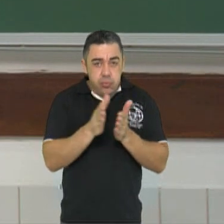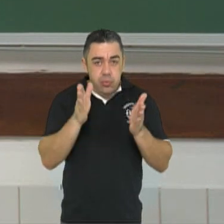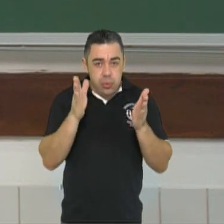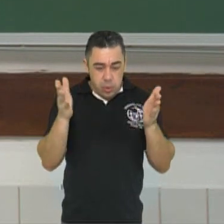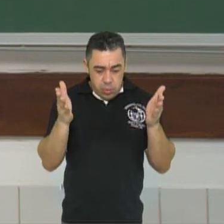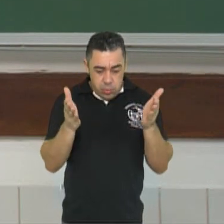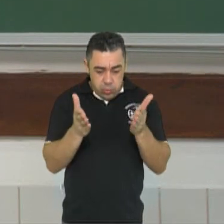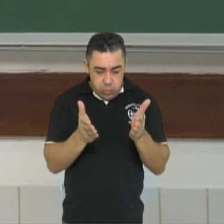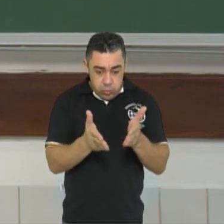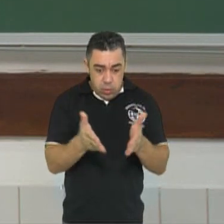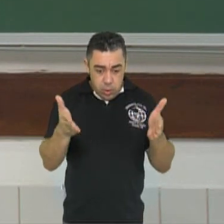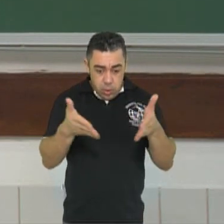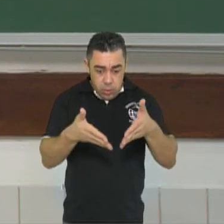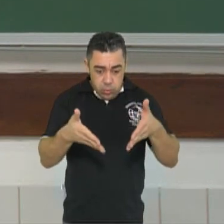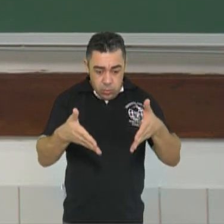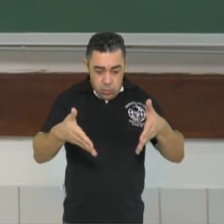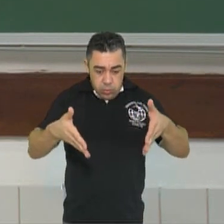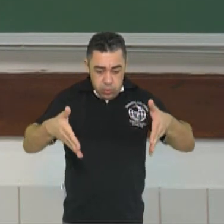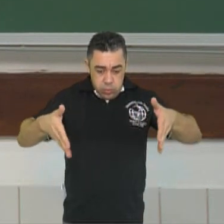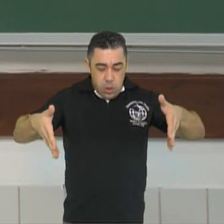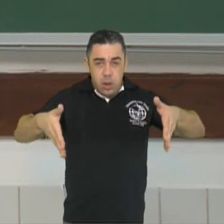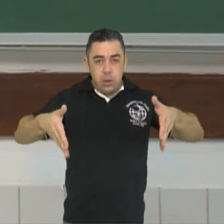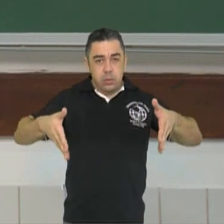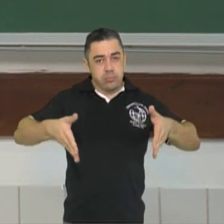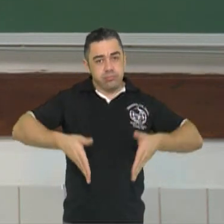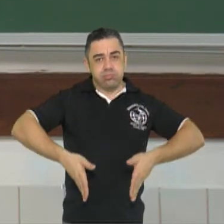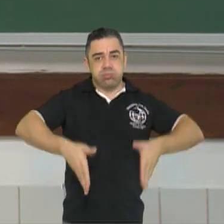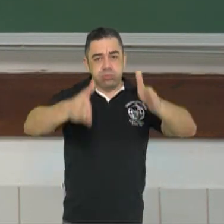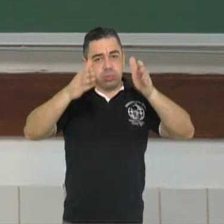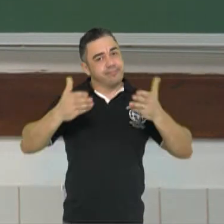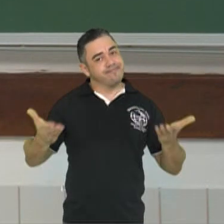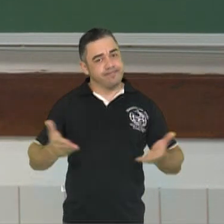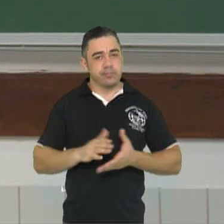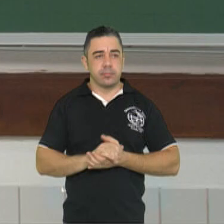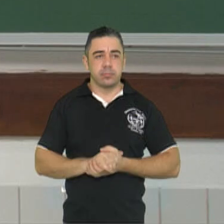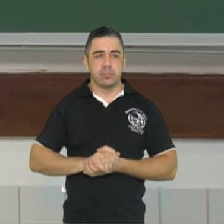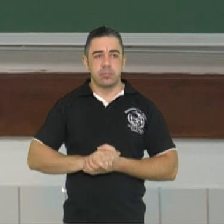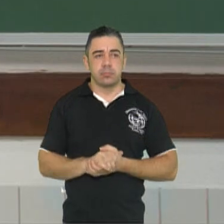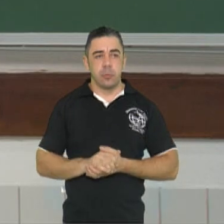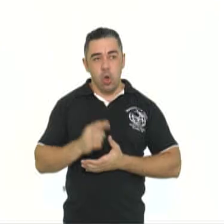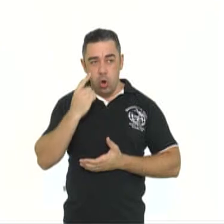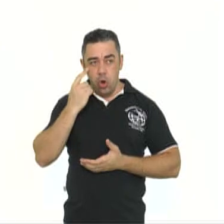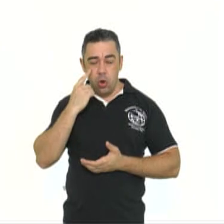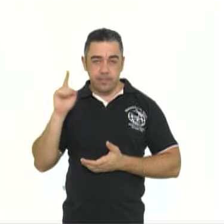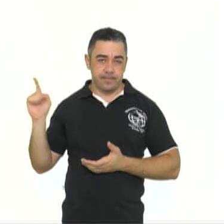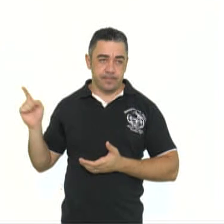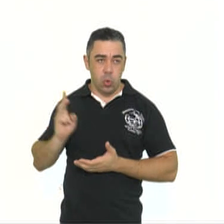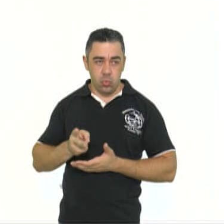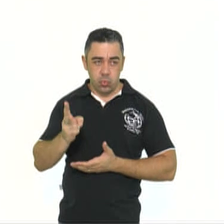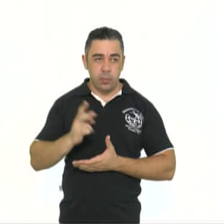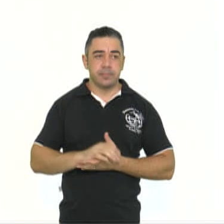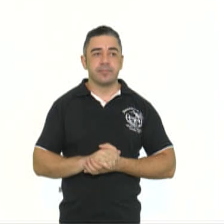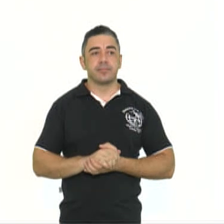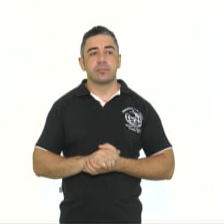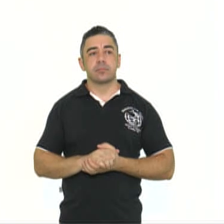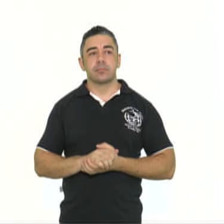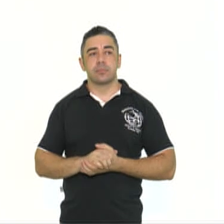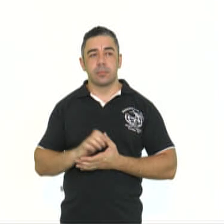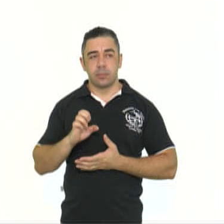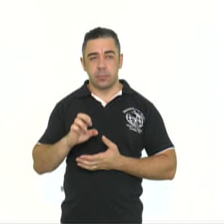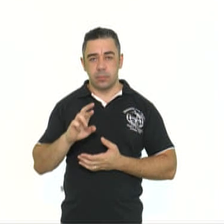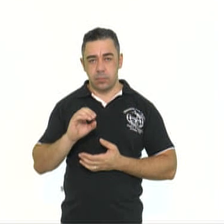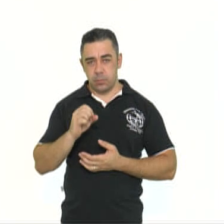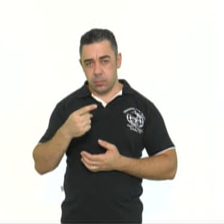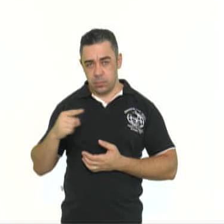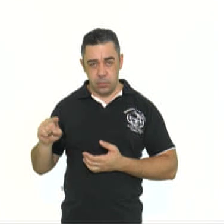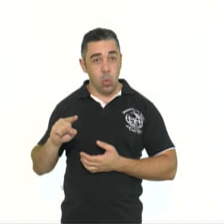os nutrientes do solo embora. A hora que vê, já tá uma vossoroca, tá bom? Olha só, continuando aqui. A erosão, ela